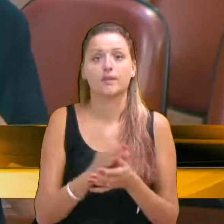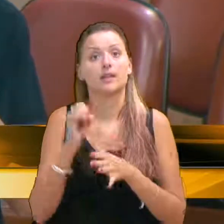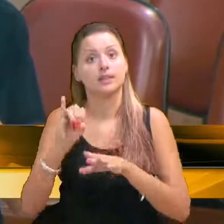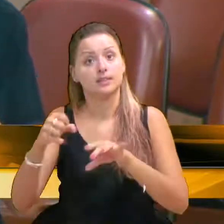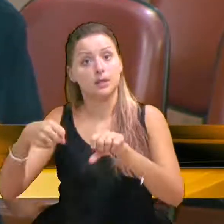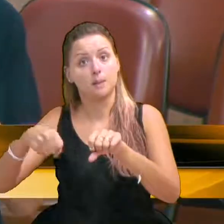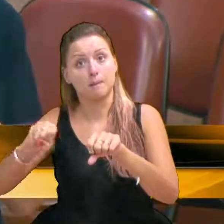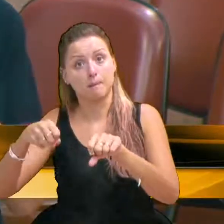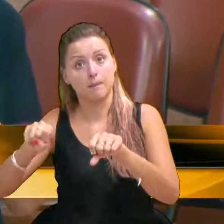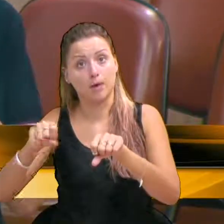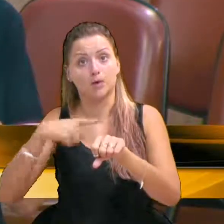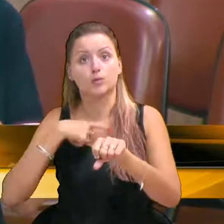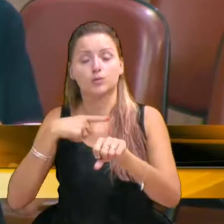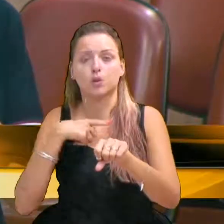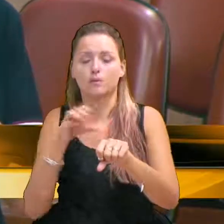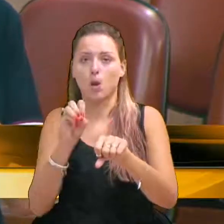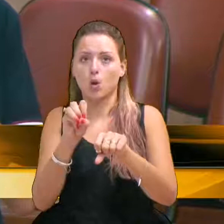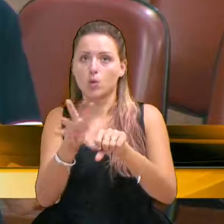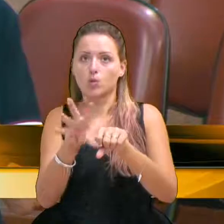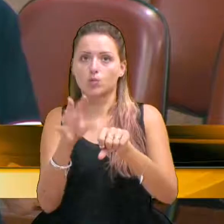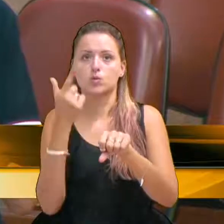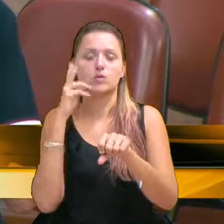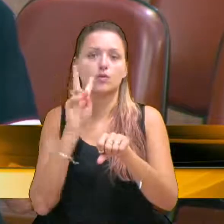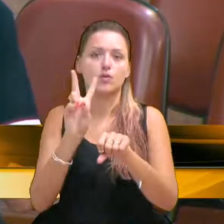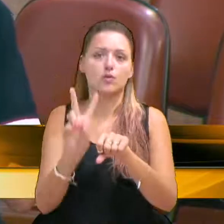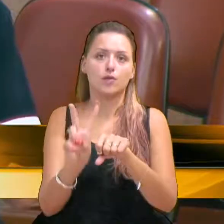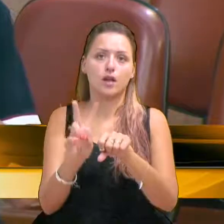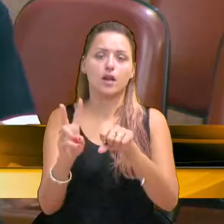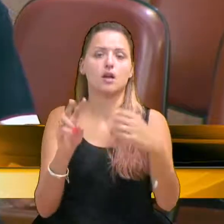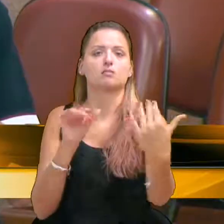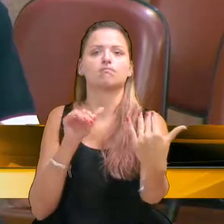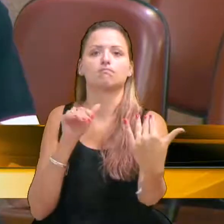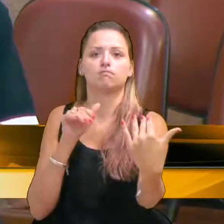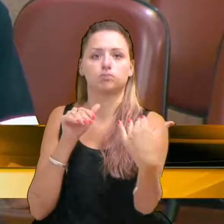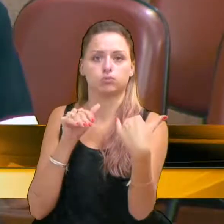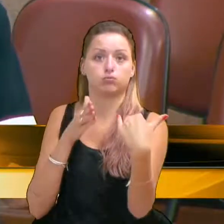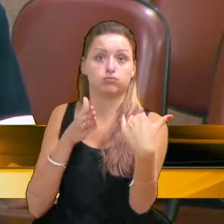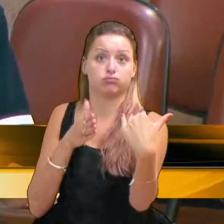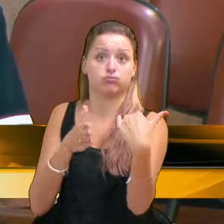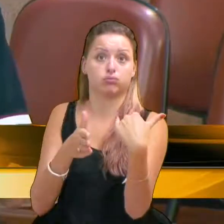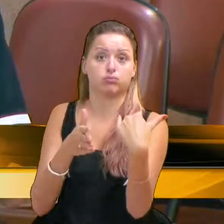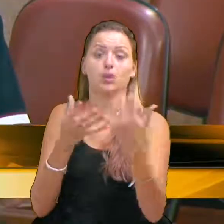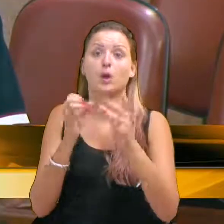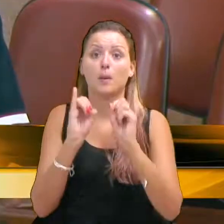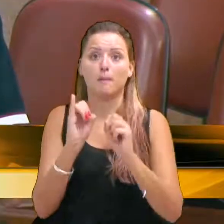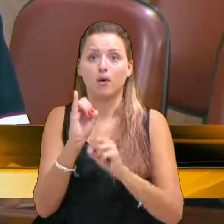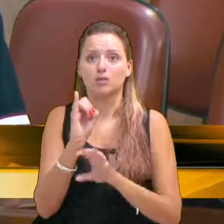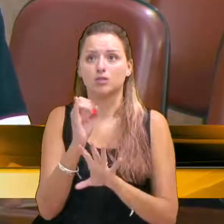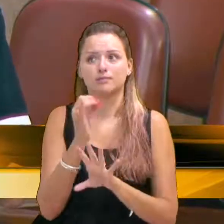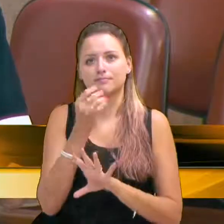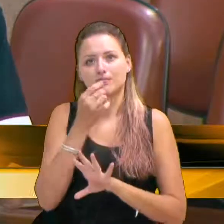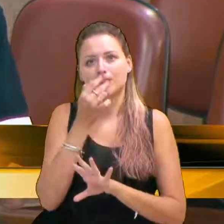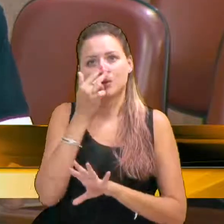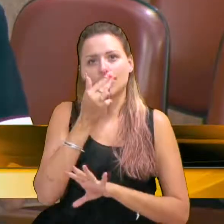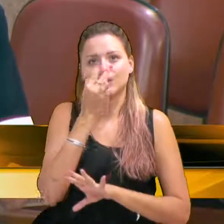motociclista receber o contato visual em direção oposta, pode apresentar cegueira momentânea,